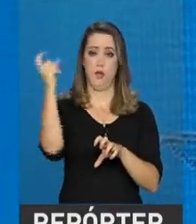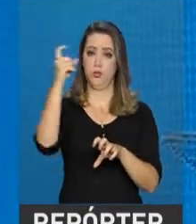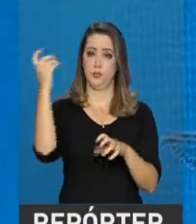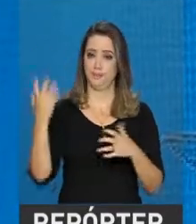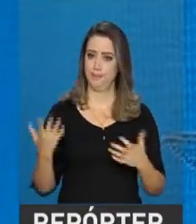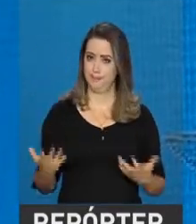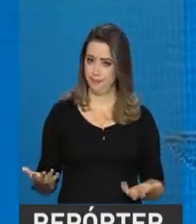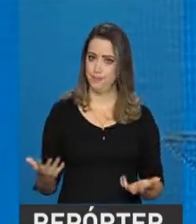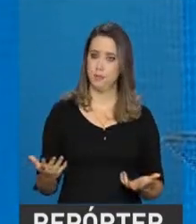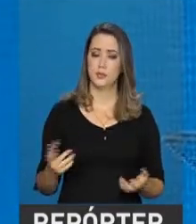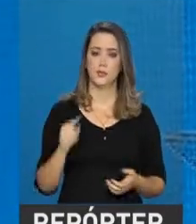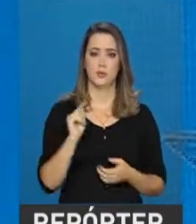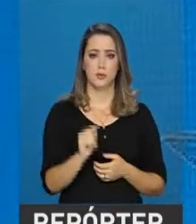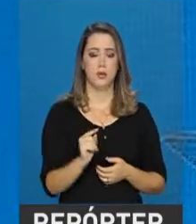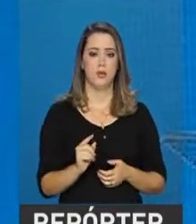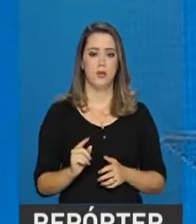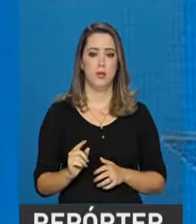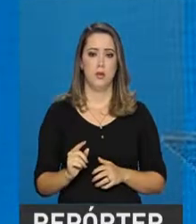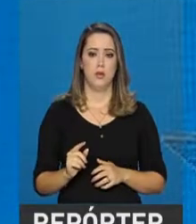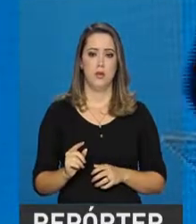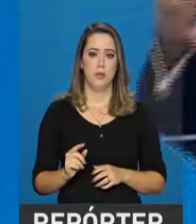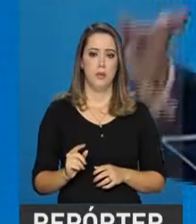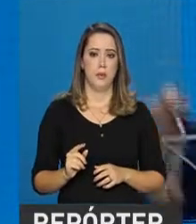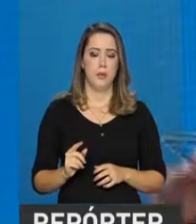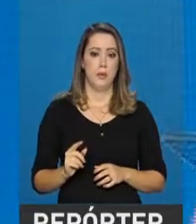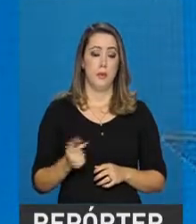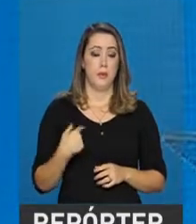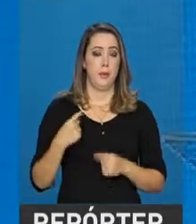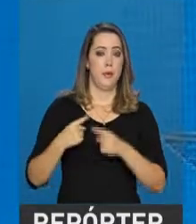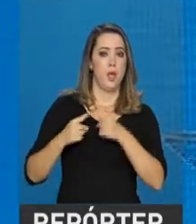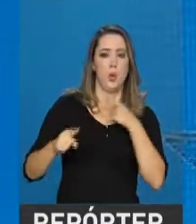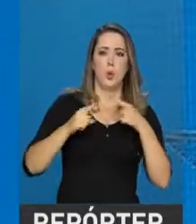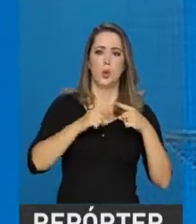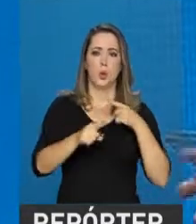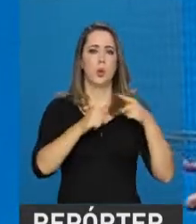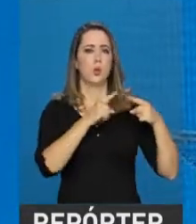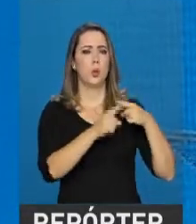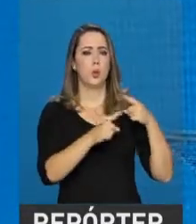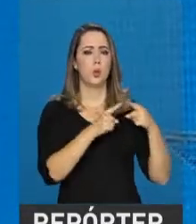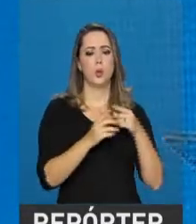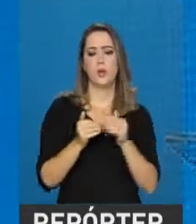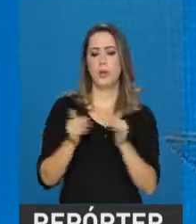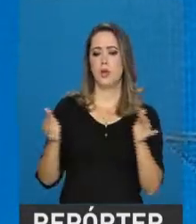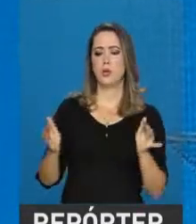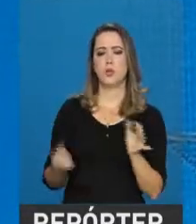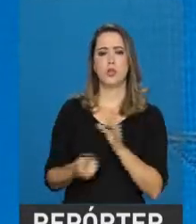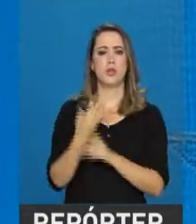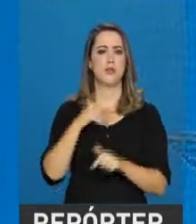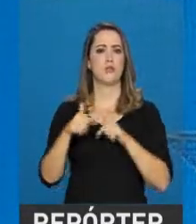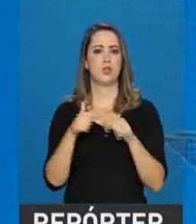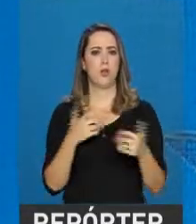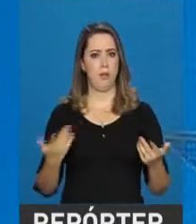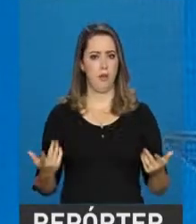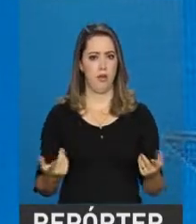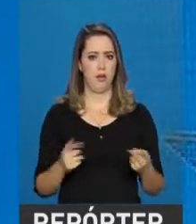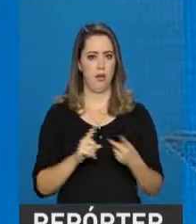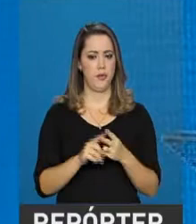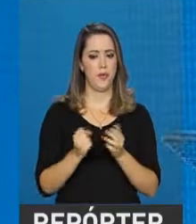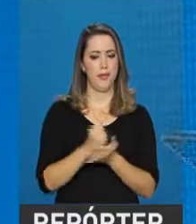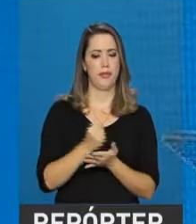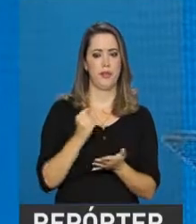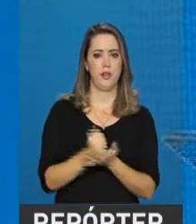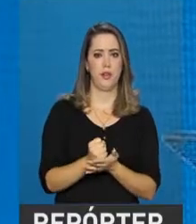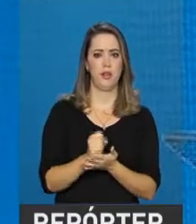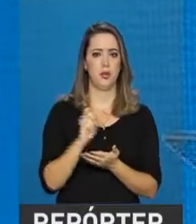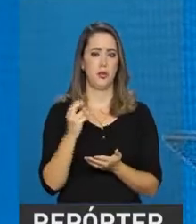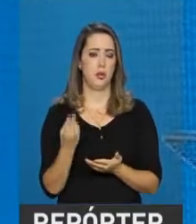contra a festa esta abertura enorme de postos de trabalho ora carteiras assinadas